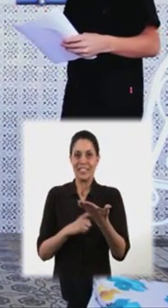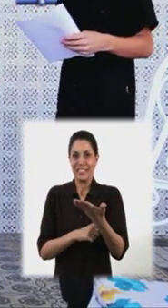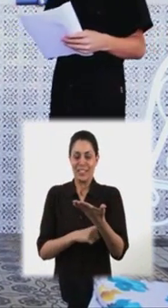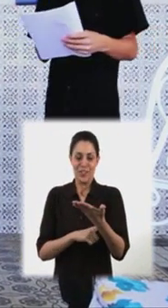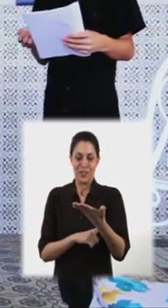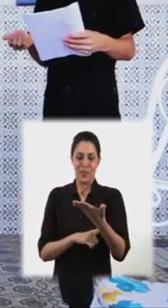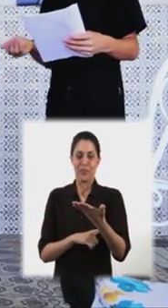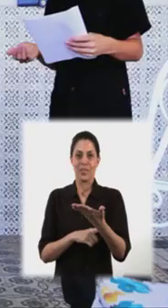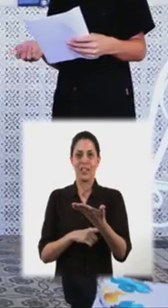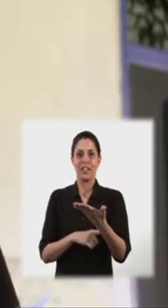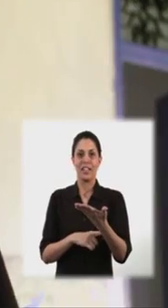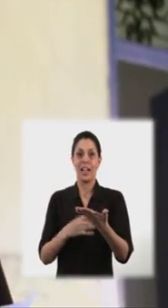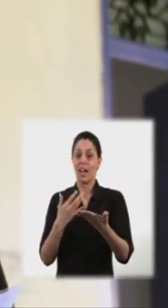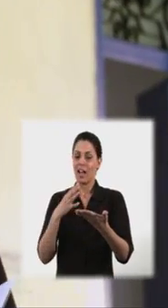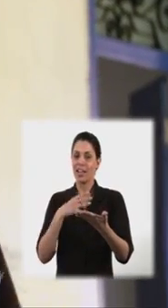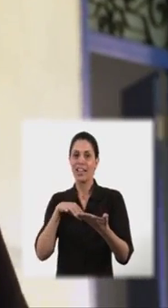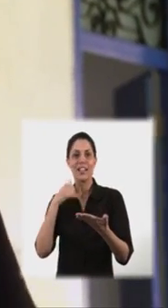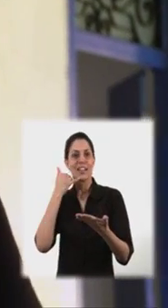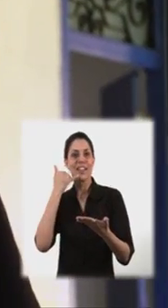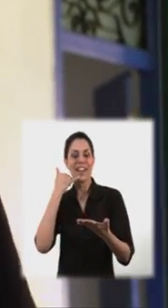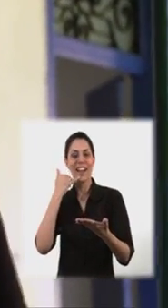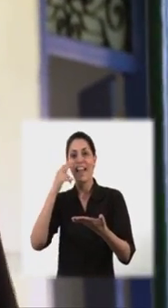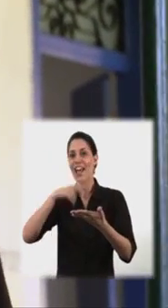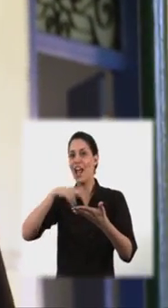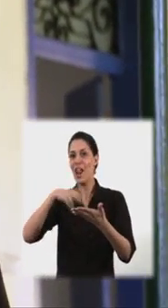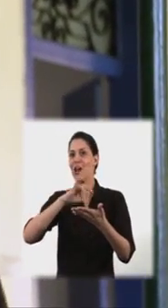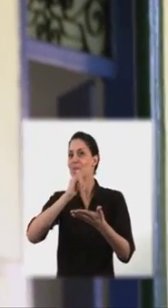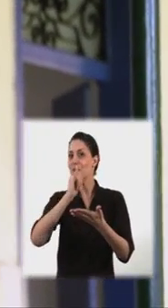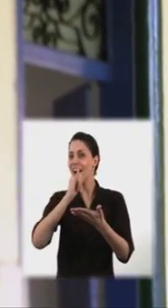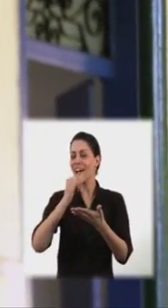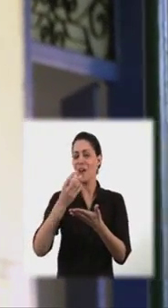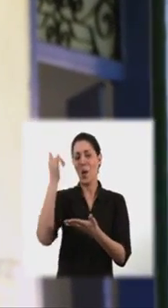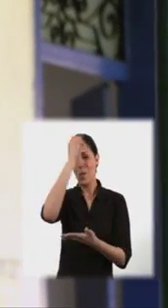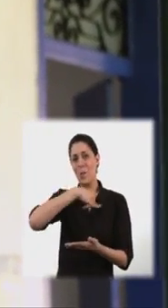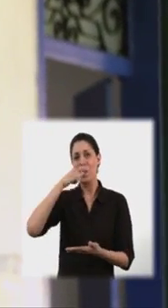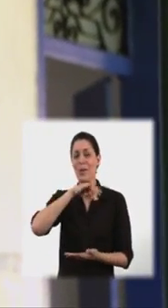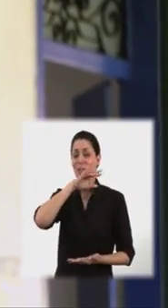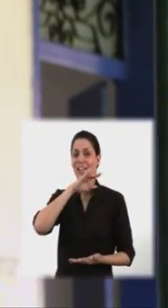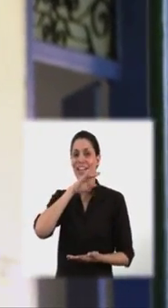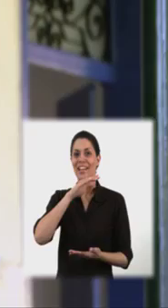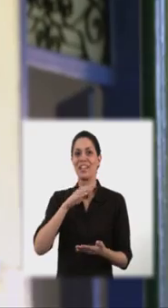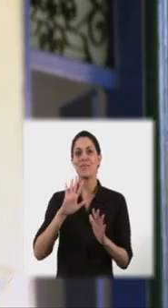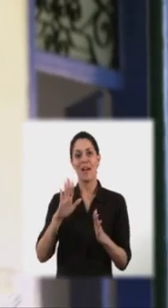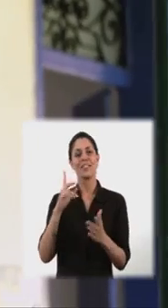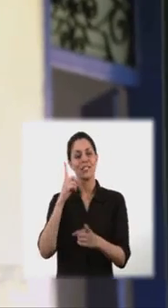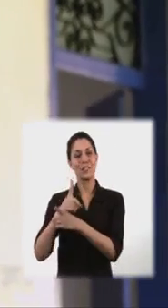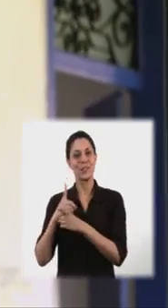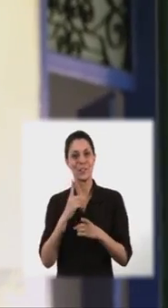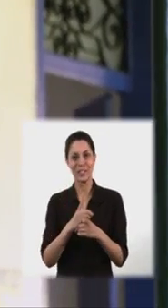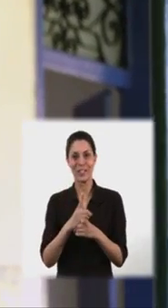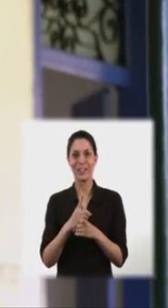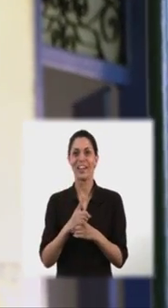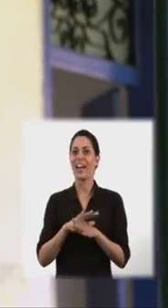intenso, abriu a listas em bandas e leu umas propagandas de um velho produto ruim, e entre esses anúncios folheava outros prenúncios que diziam